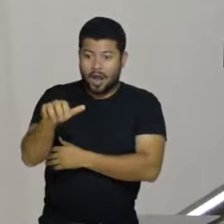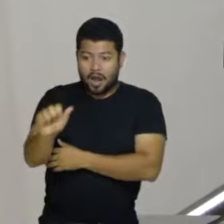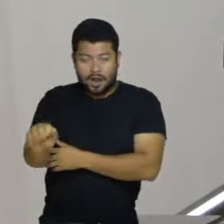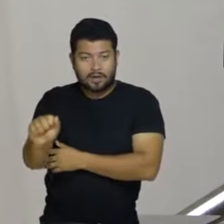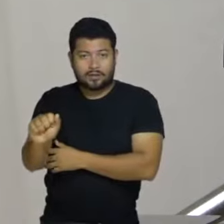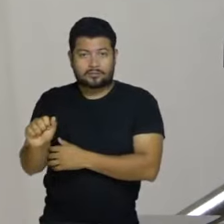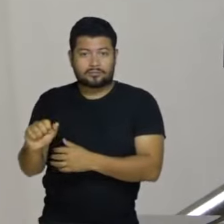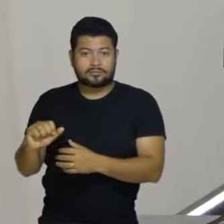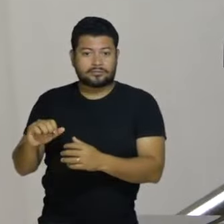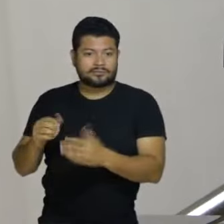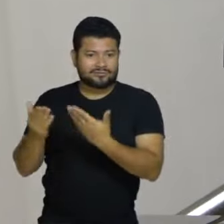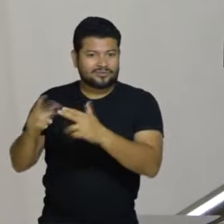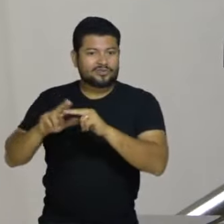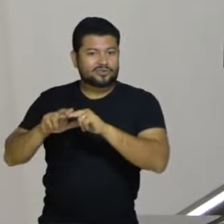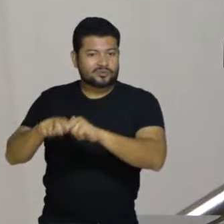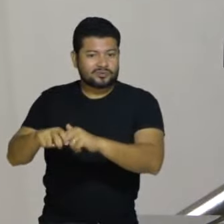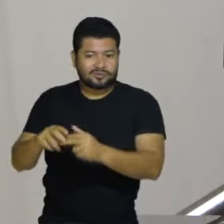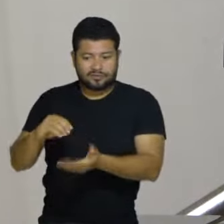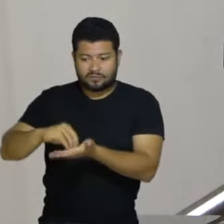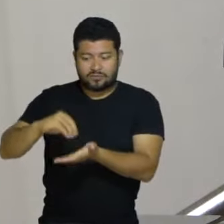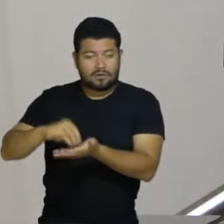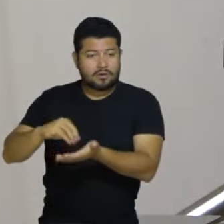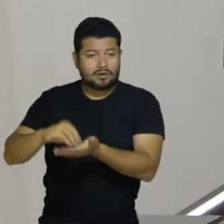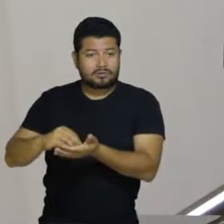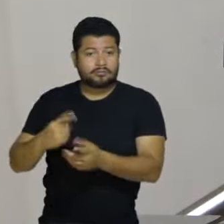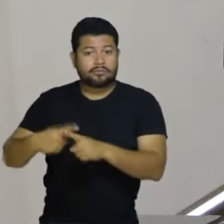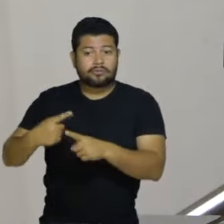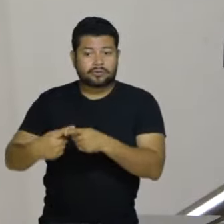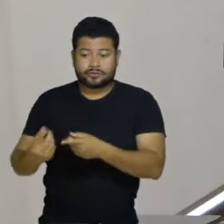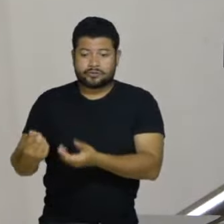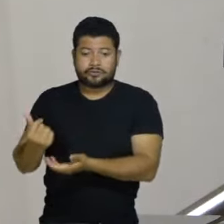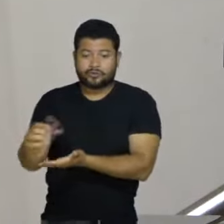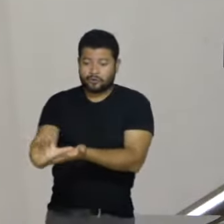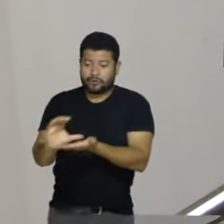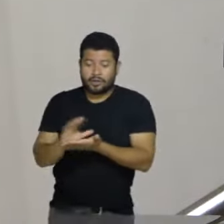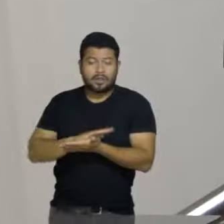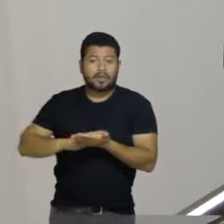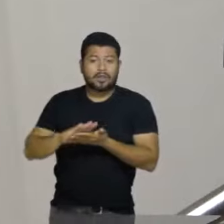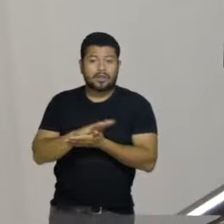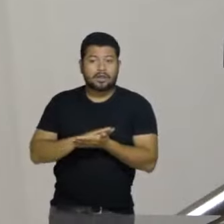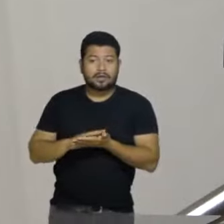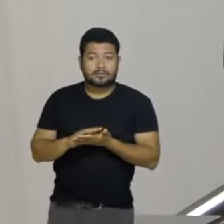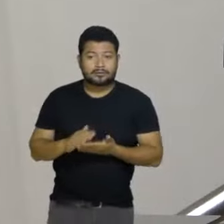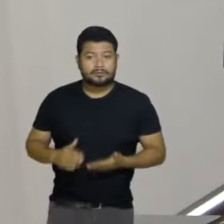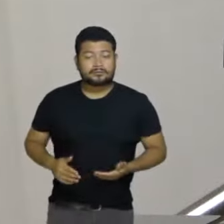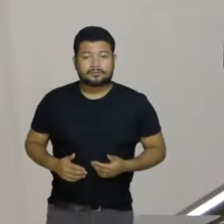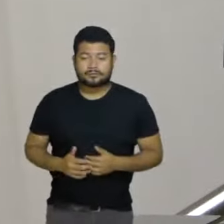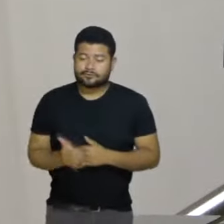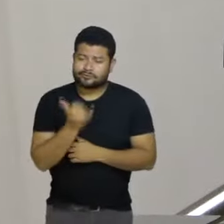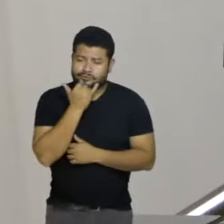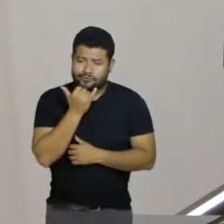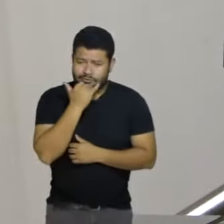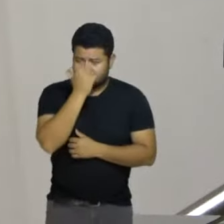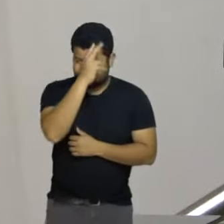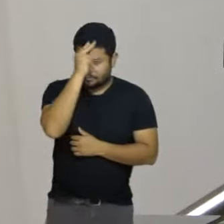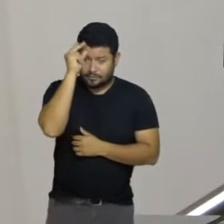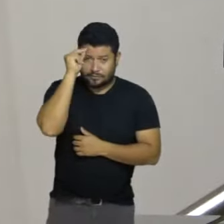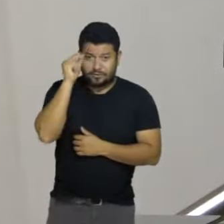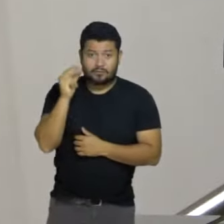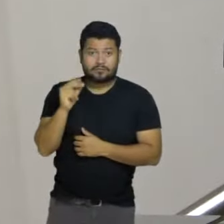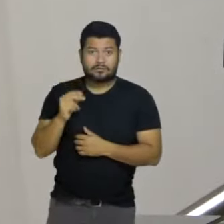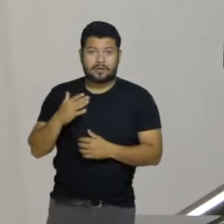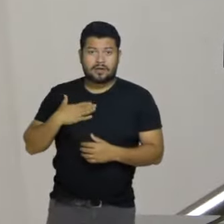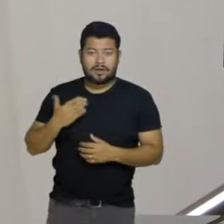não recebe as emendas impositivas no município de Tijucas. Me desculpe, senhor prefeito de Tijucas, meu amigo, foi